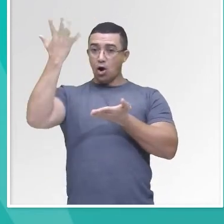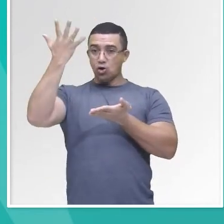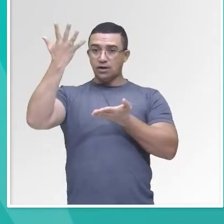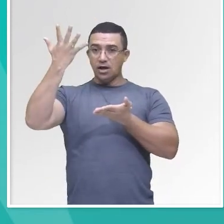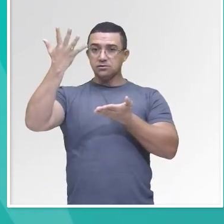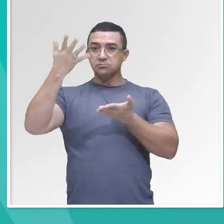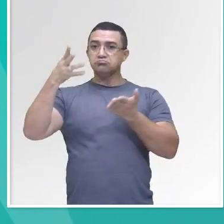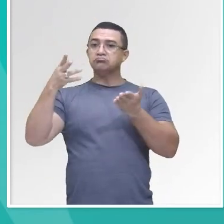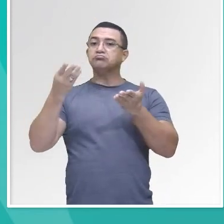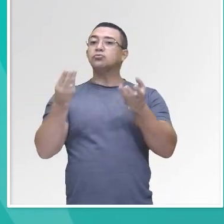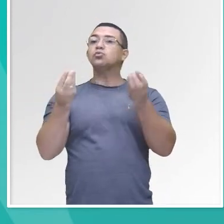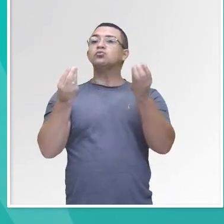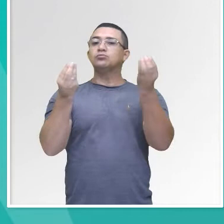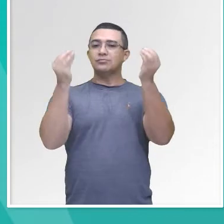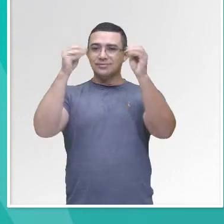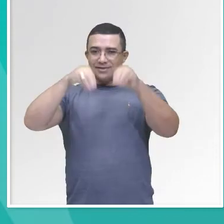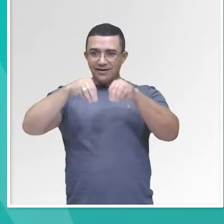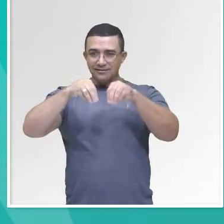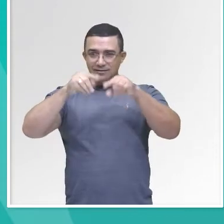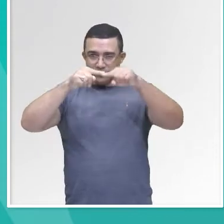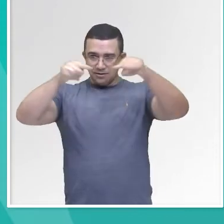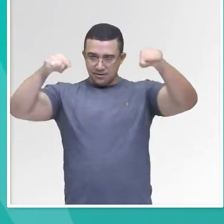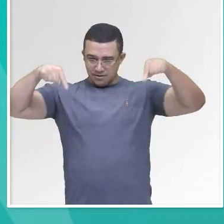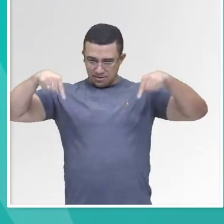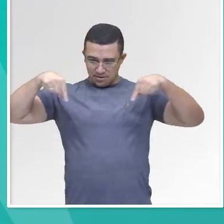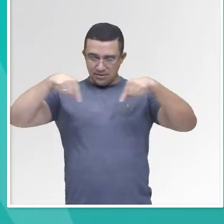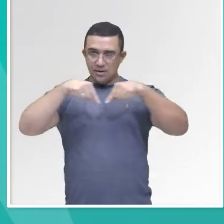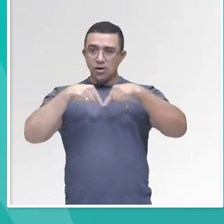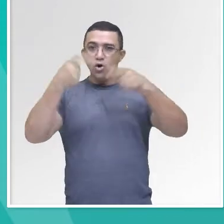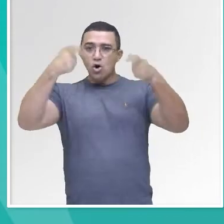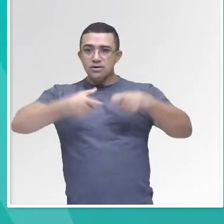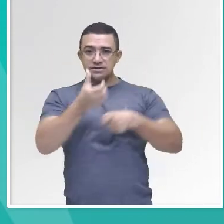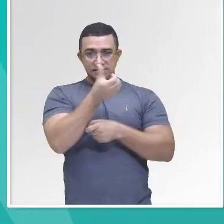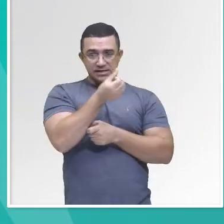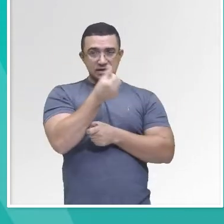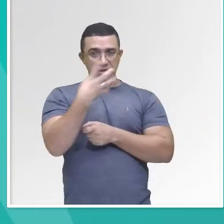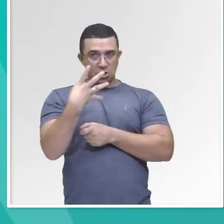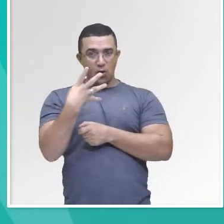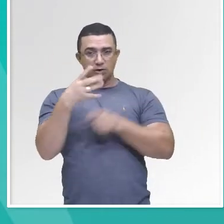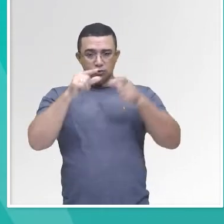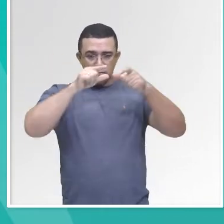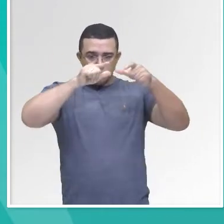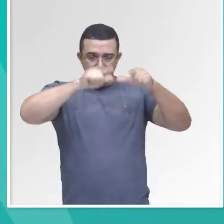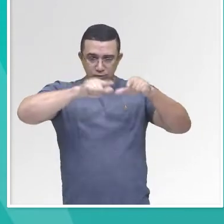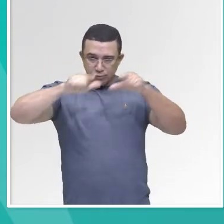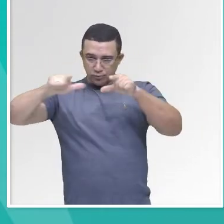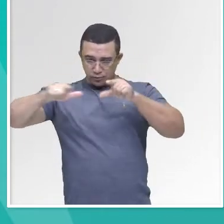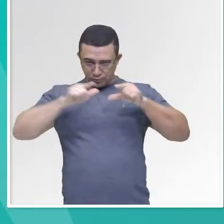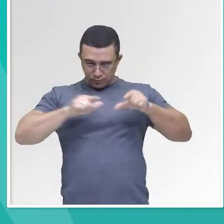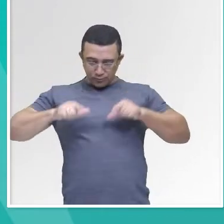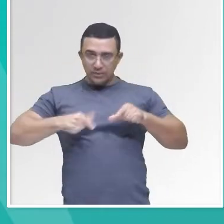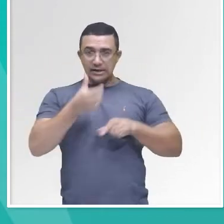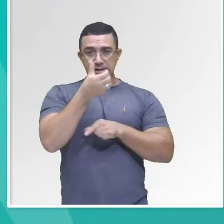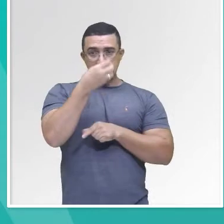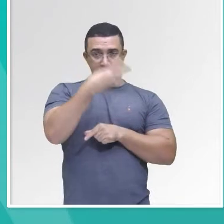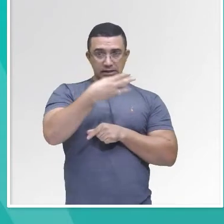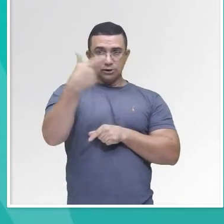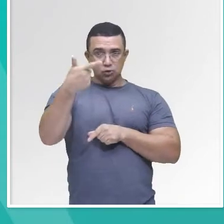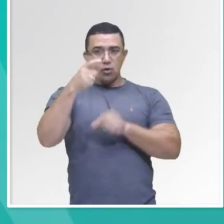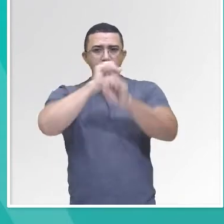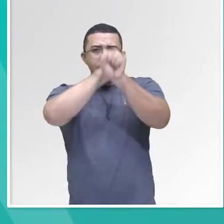tabuleiro, que é esse que vocês estão vendo aí, onde são 64 casas, sendo 32 claras